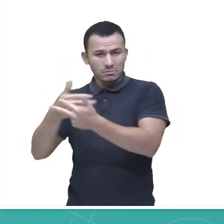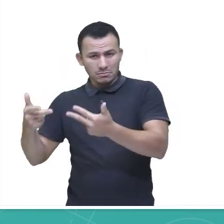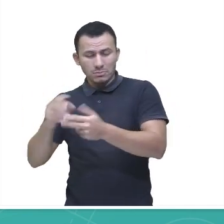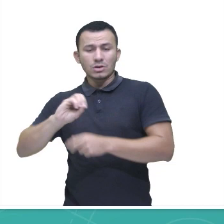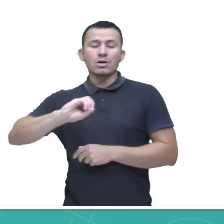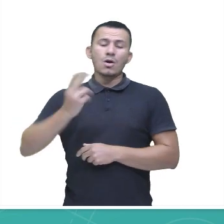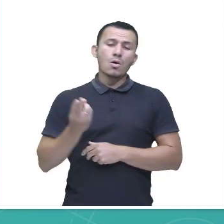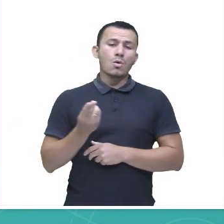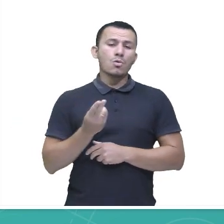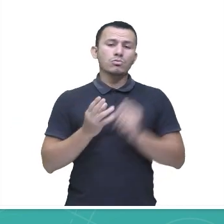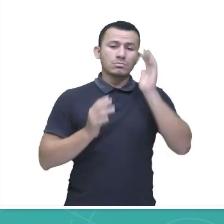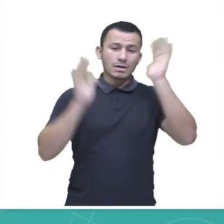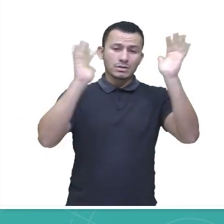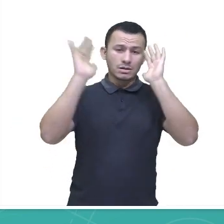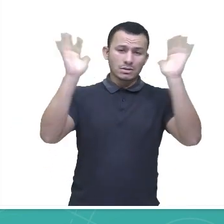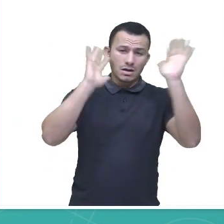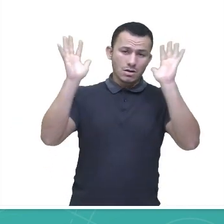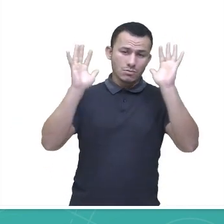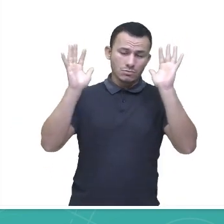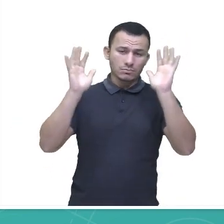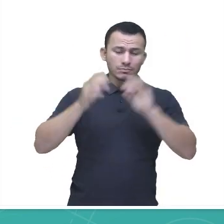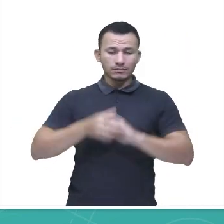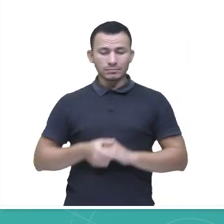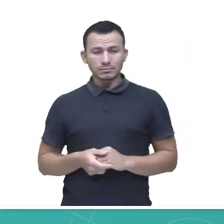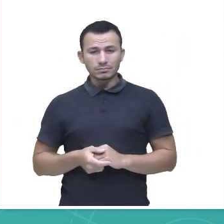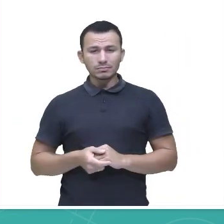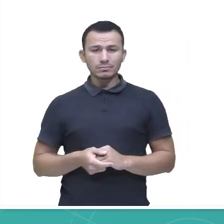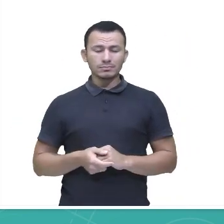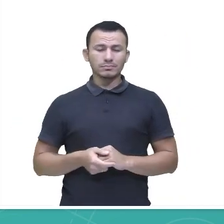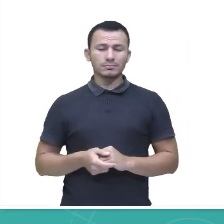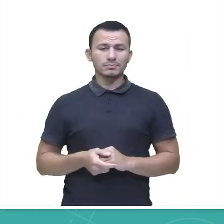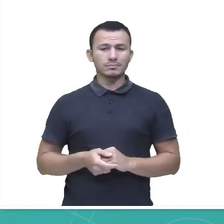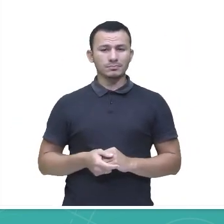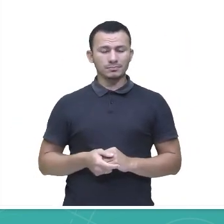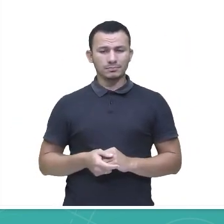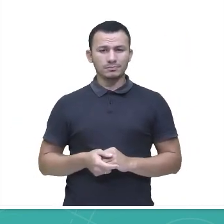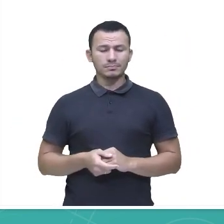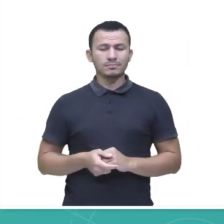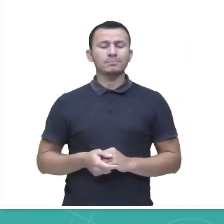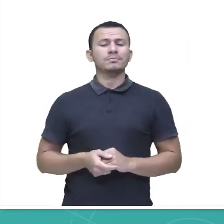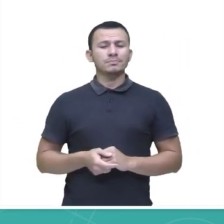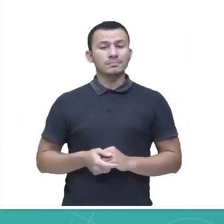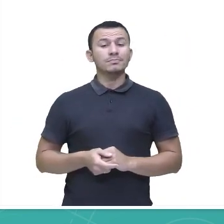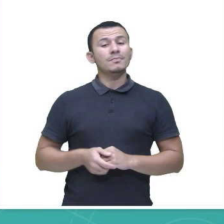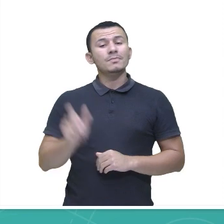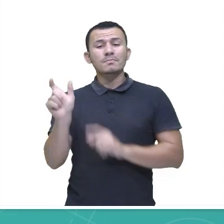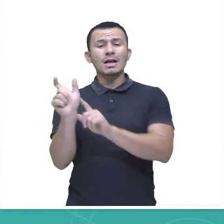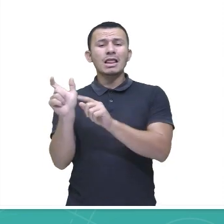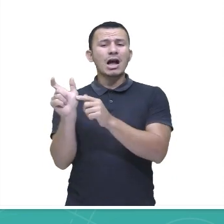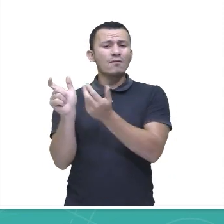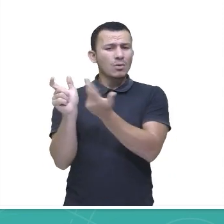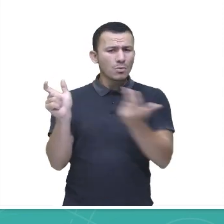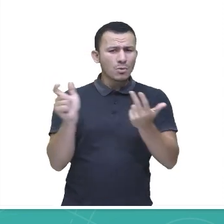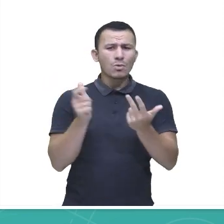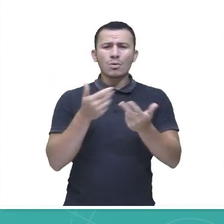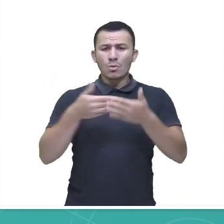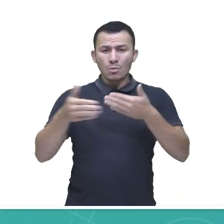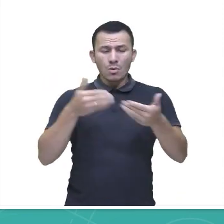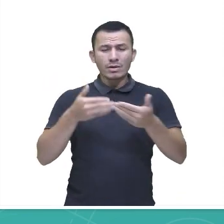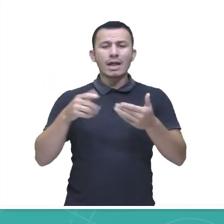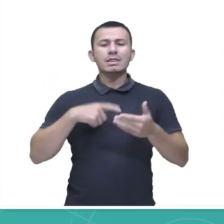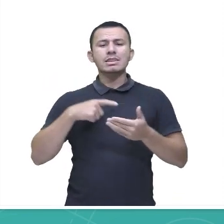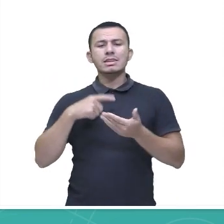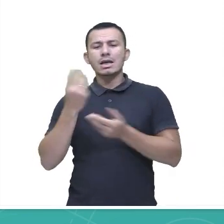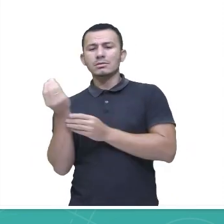visíveis ou invisíveis, certo? Então, toda e qualquer palavra que der nome aos